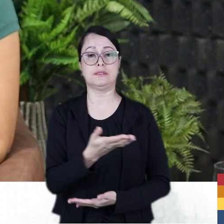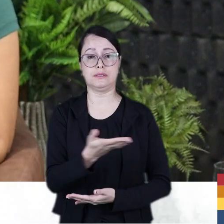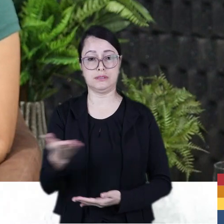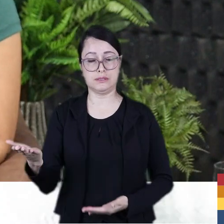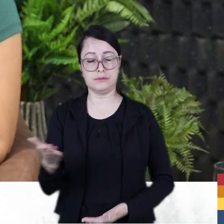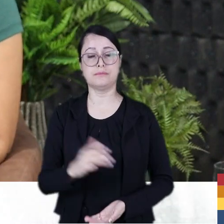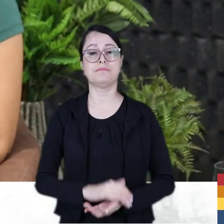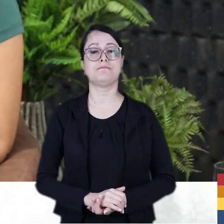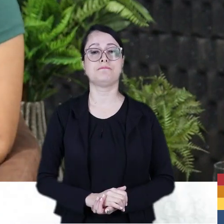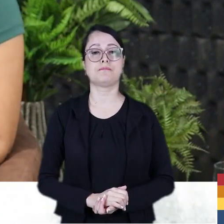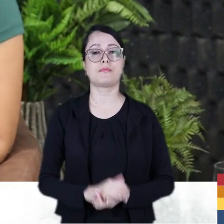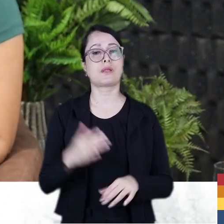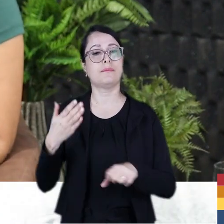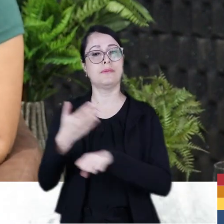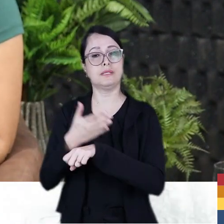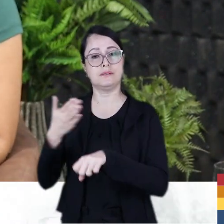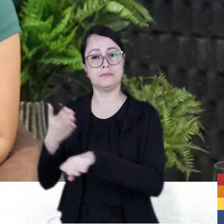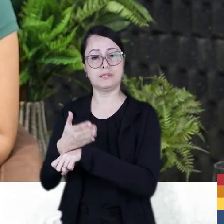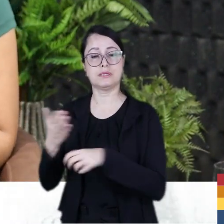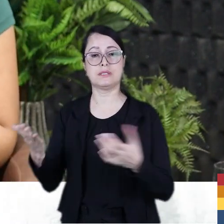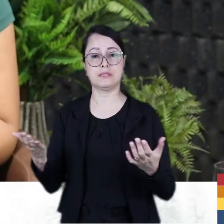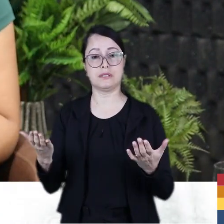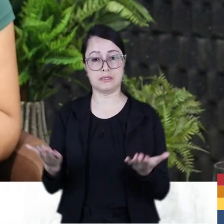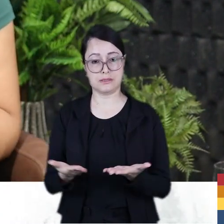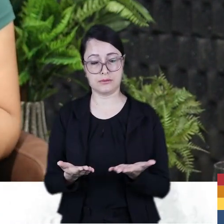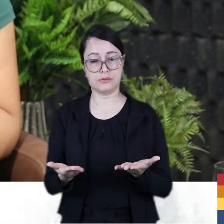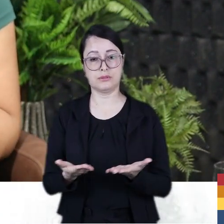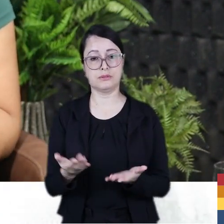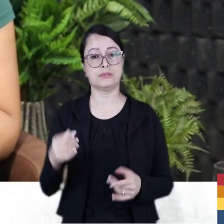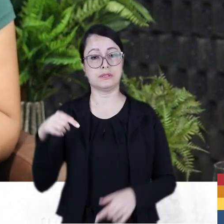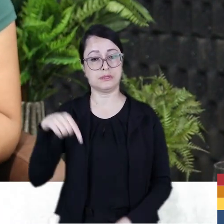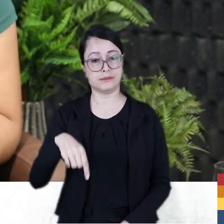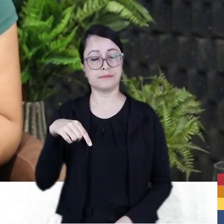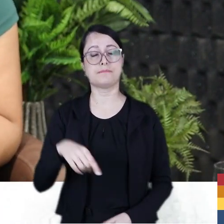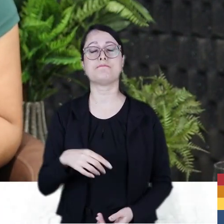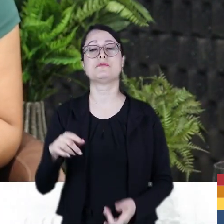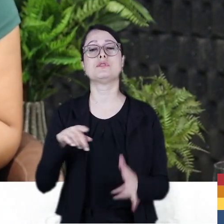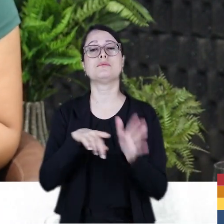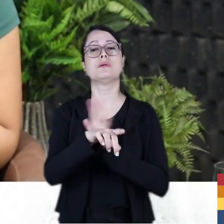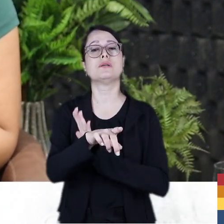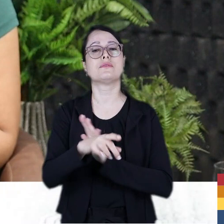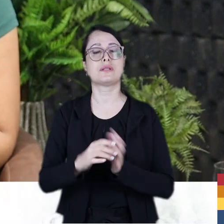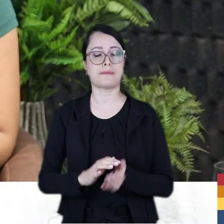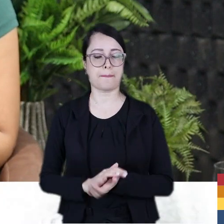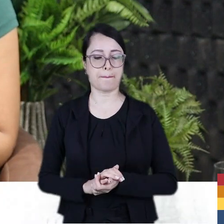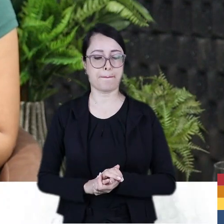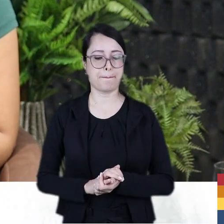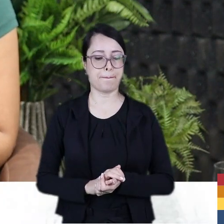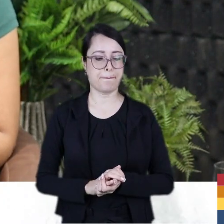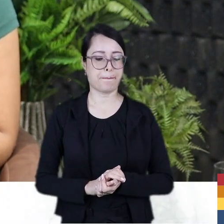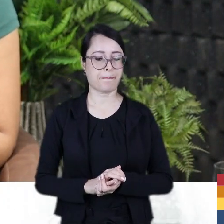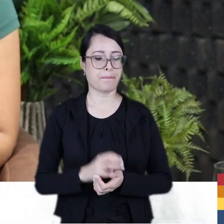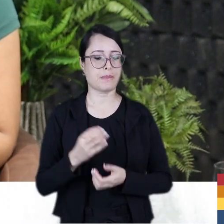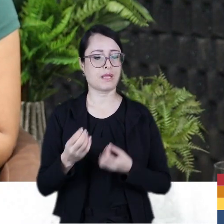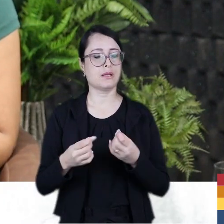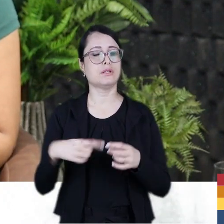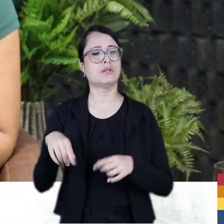na verdade, o grupo de acompanhamento do ensino médio, que é chamado de GAEM, né, hoje,